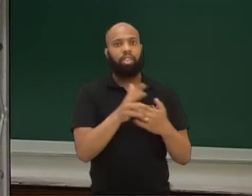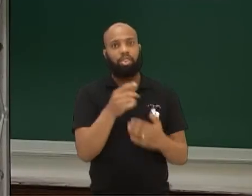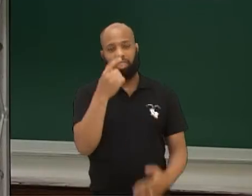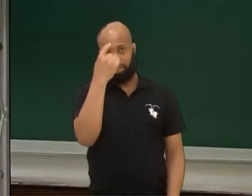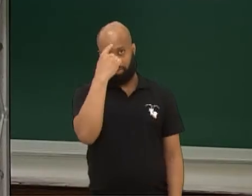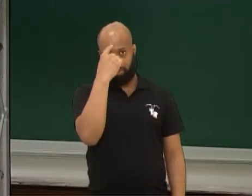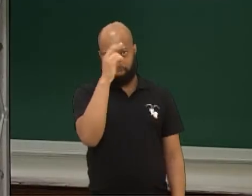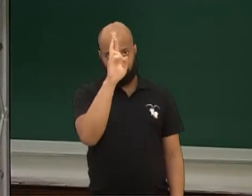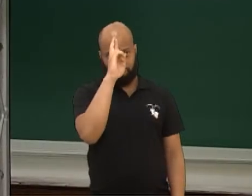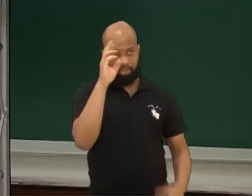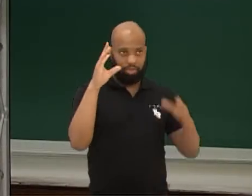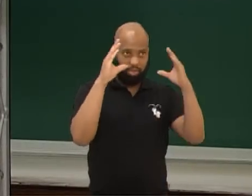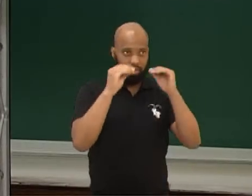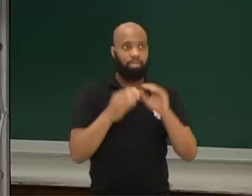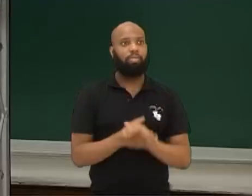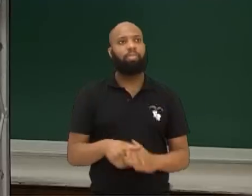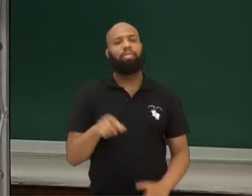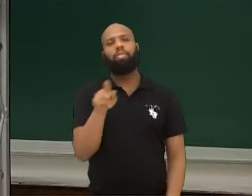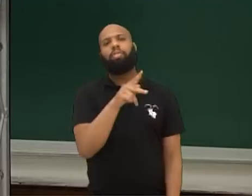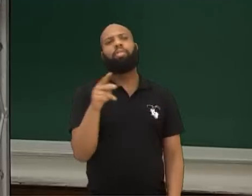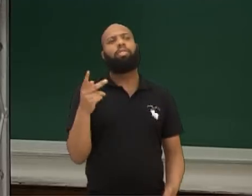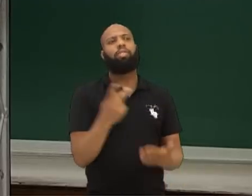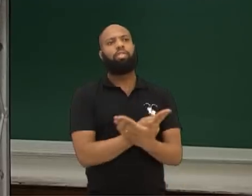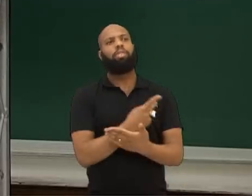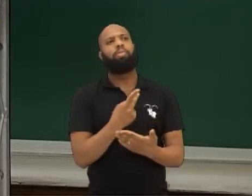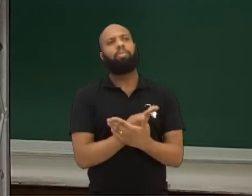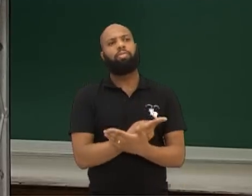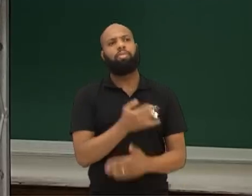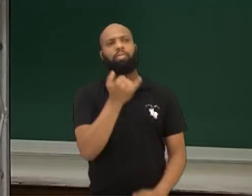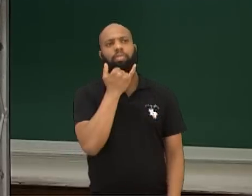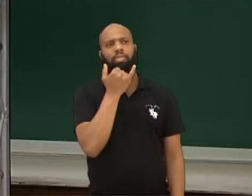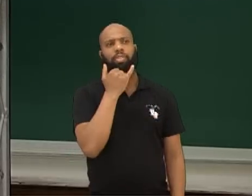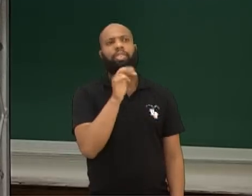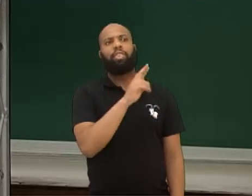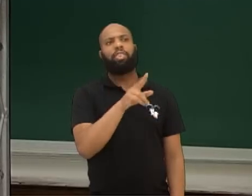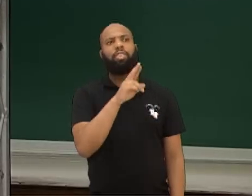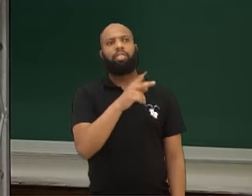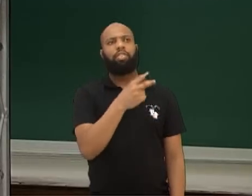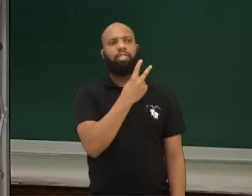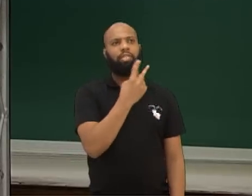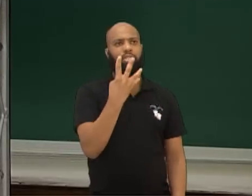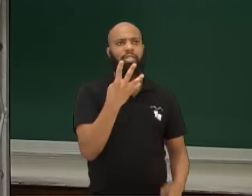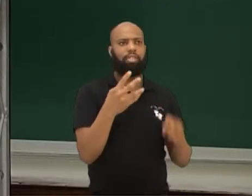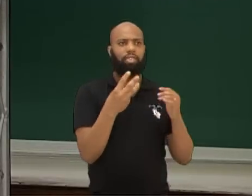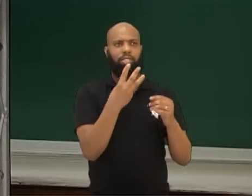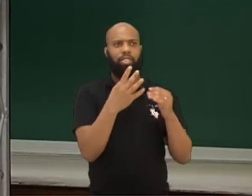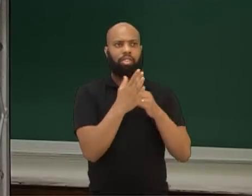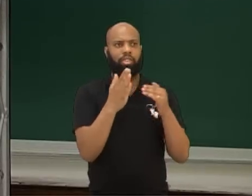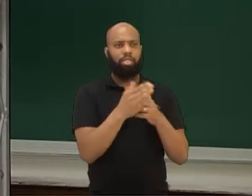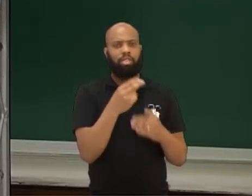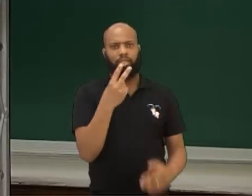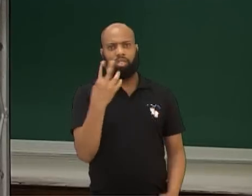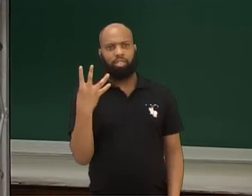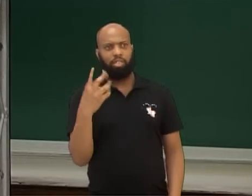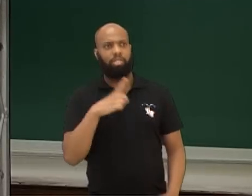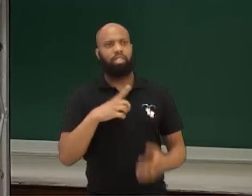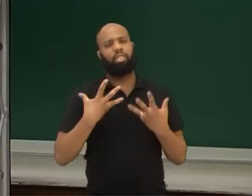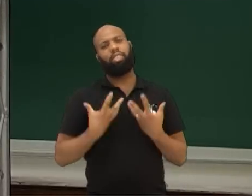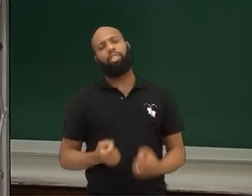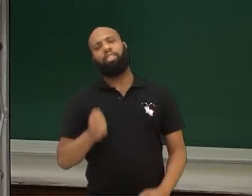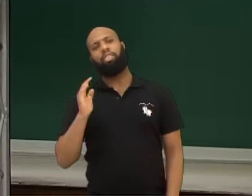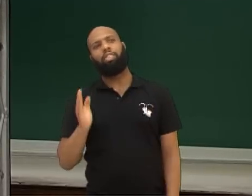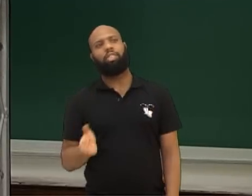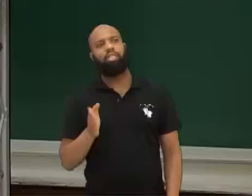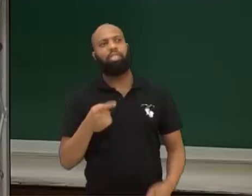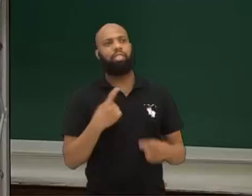às 24? Ah, a professora errou, perdão. Não é das 23 às 24. A professora está cansada, gente. A